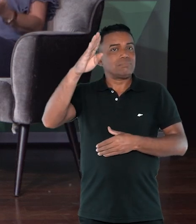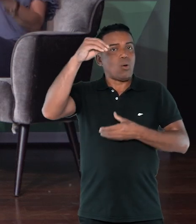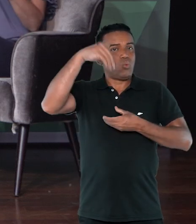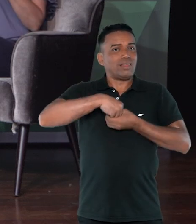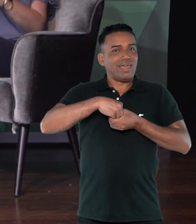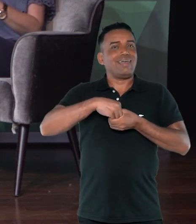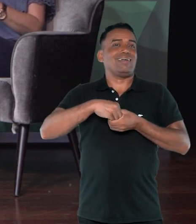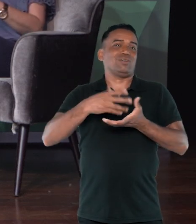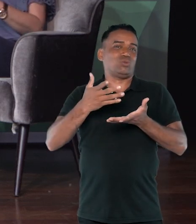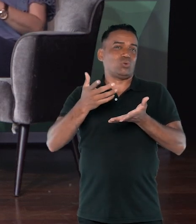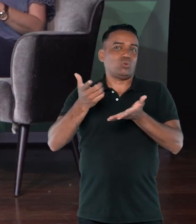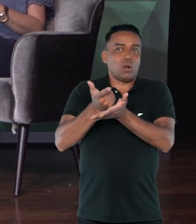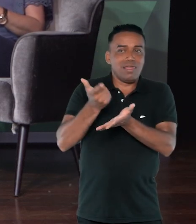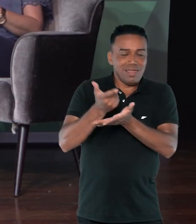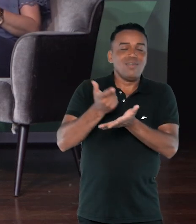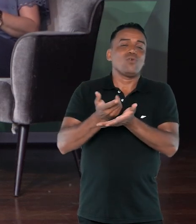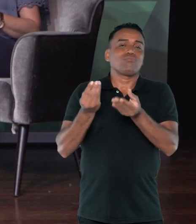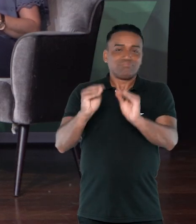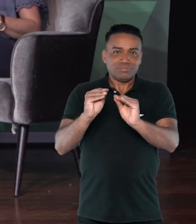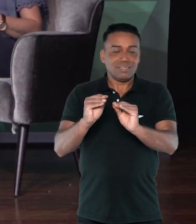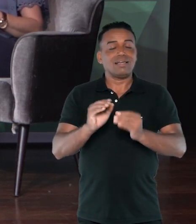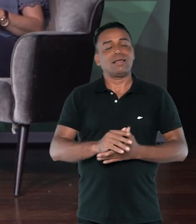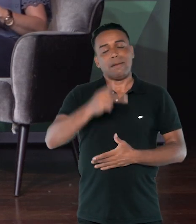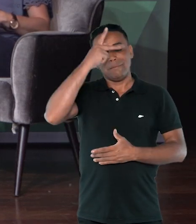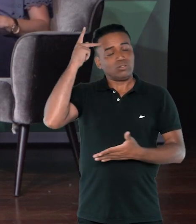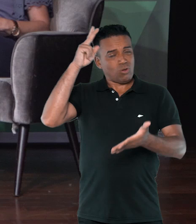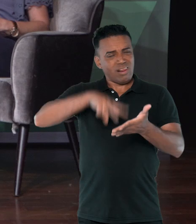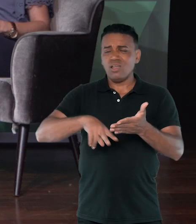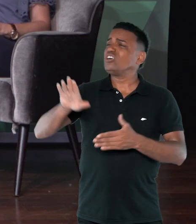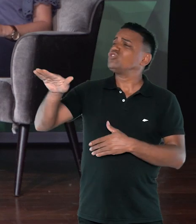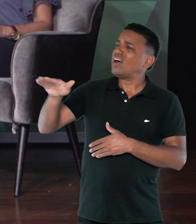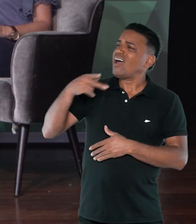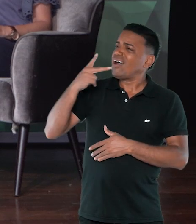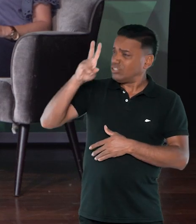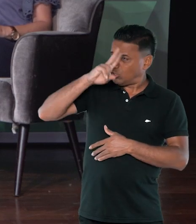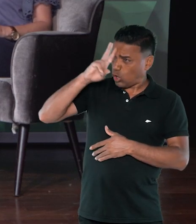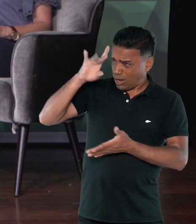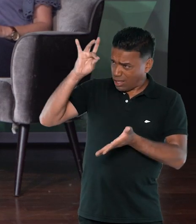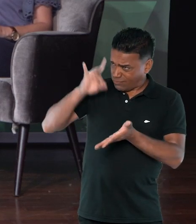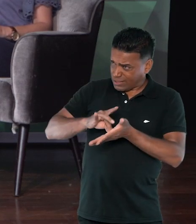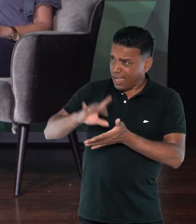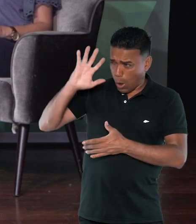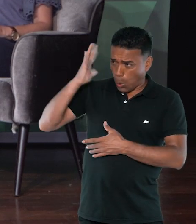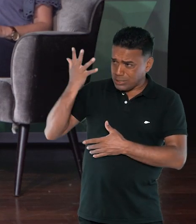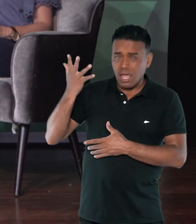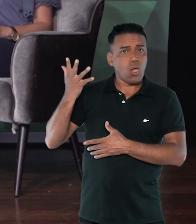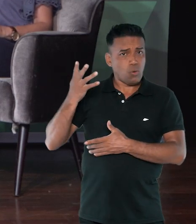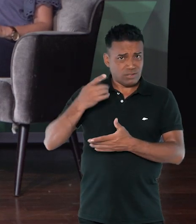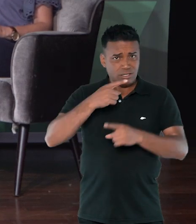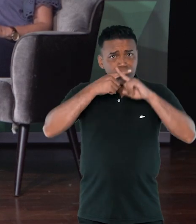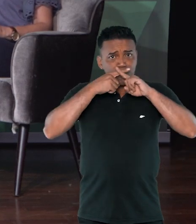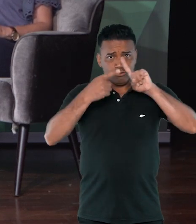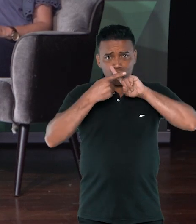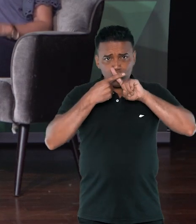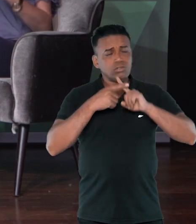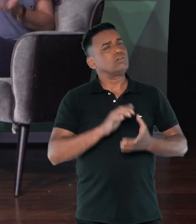Tem pessoas que já leram o livro que me falam, deixa eu te falar, aquela história aconteceu mesmo? Você jura? Eu falei, eu juro,